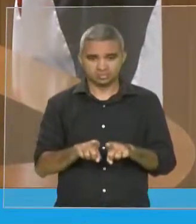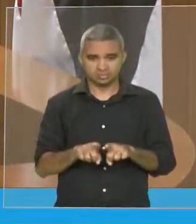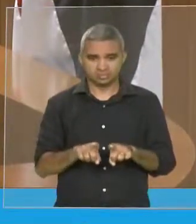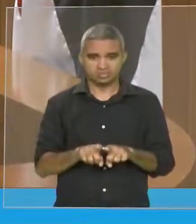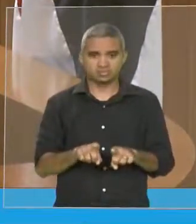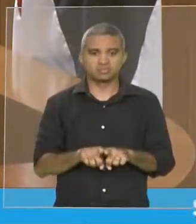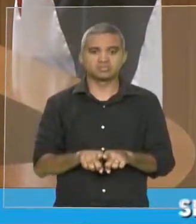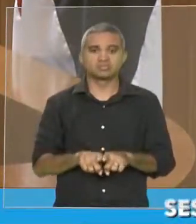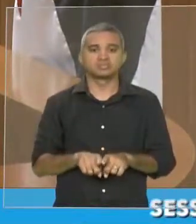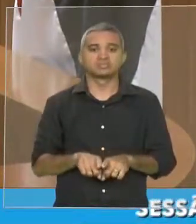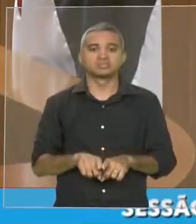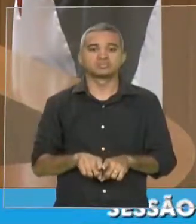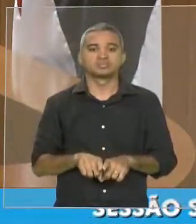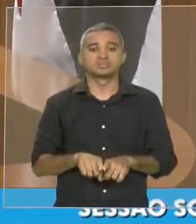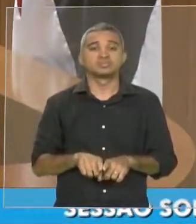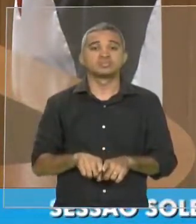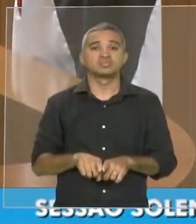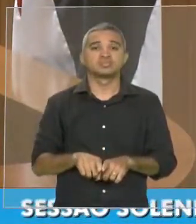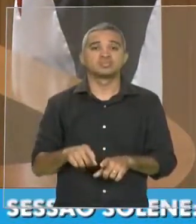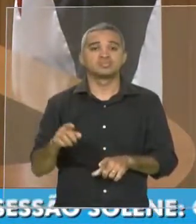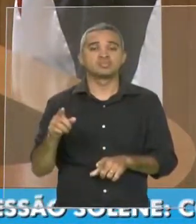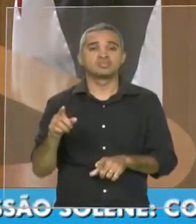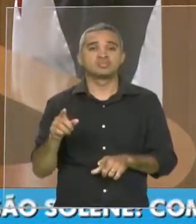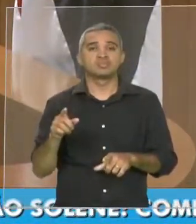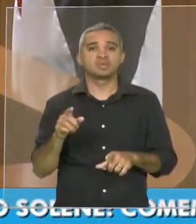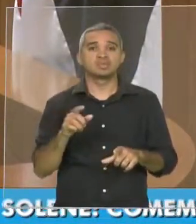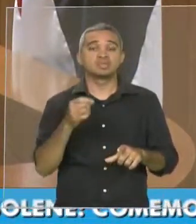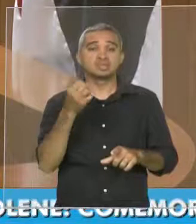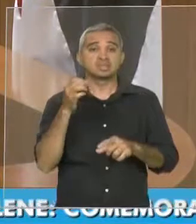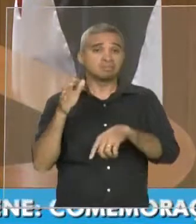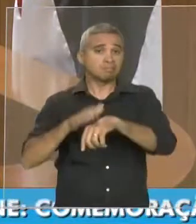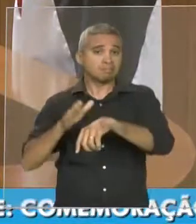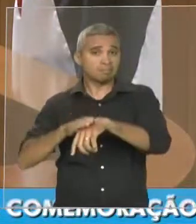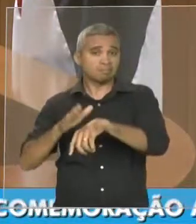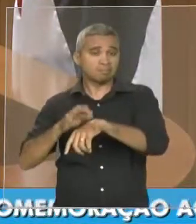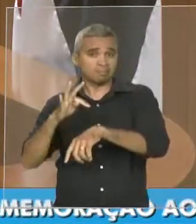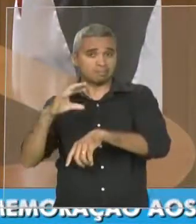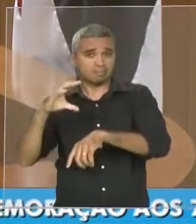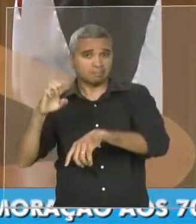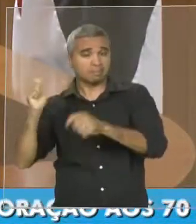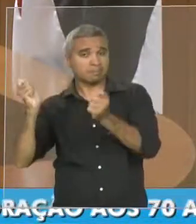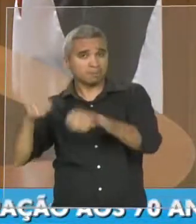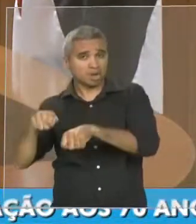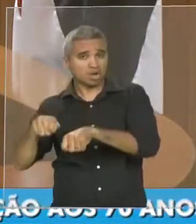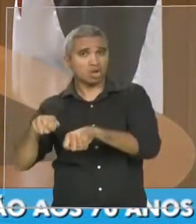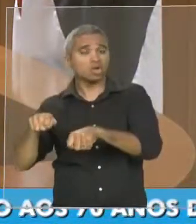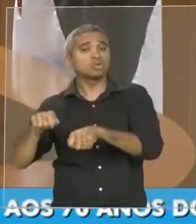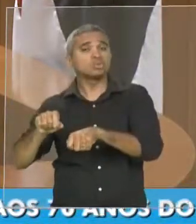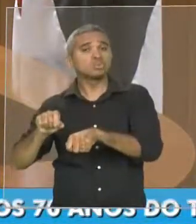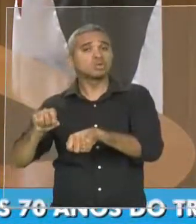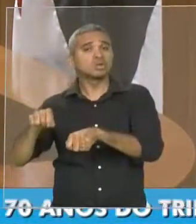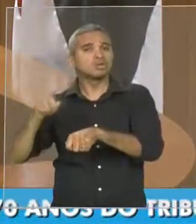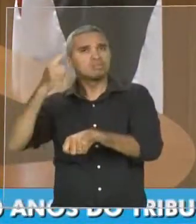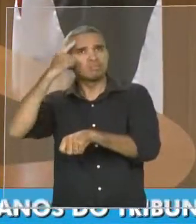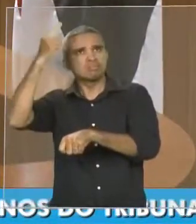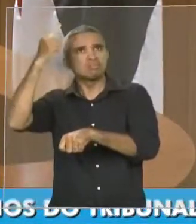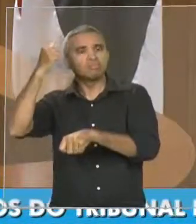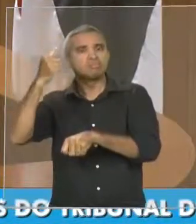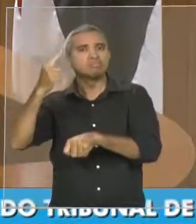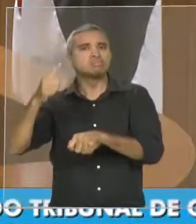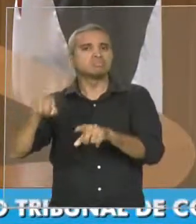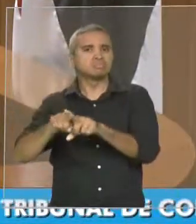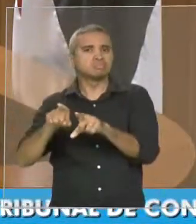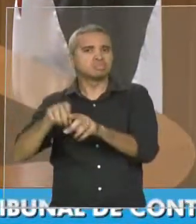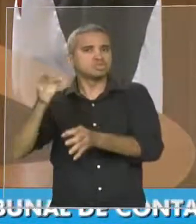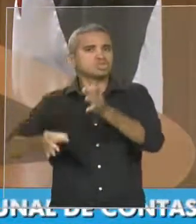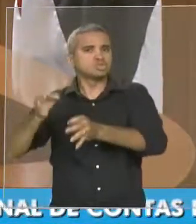autonomamente, portanto, sem provocação da Assembleia, o Tribunal exerce a dita função jurisdicional quando